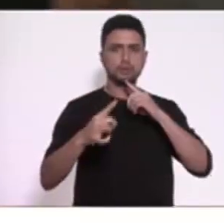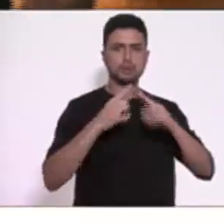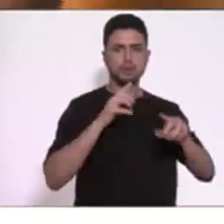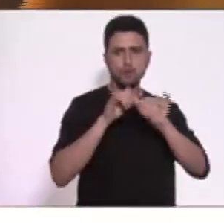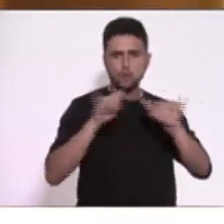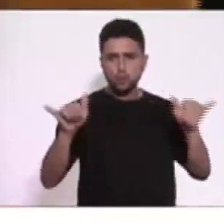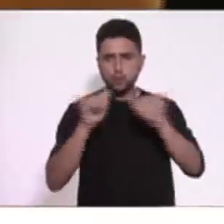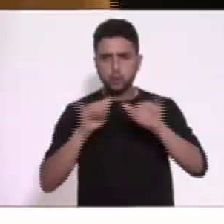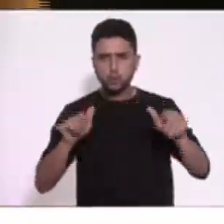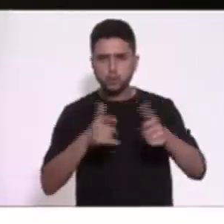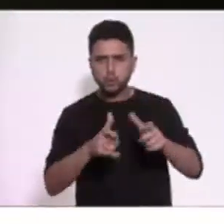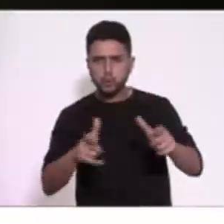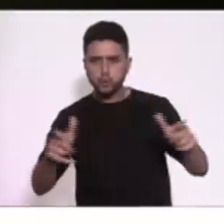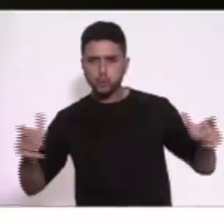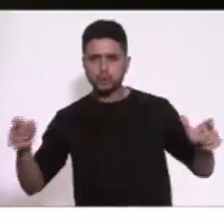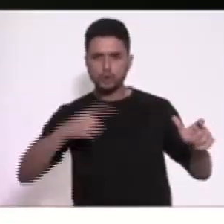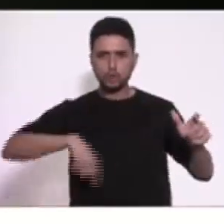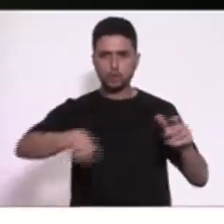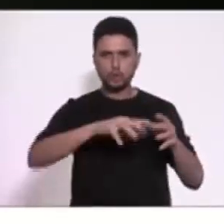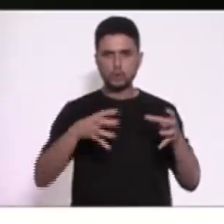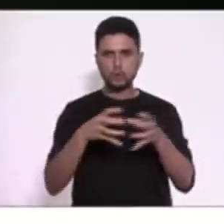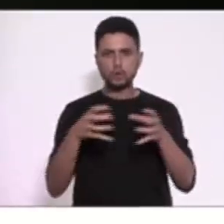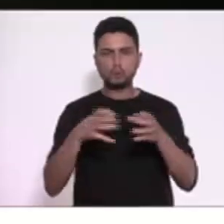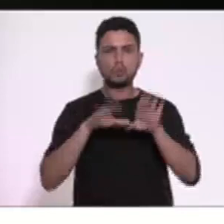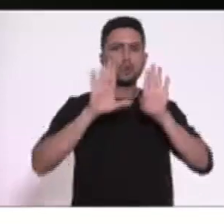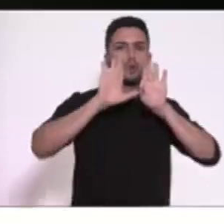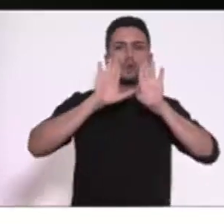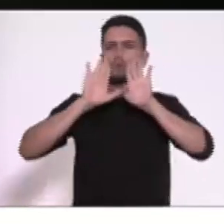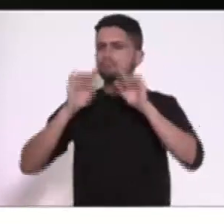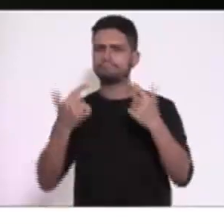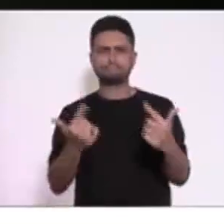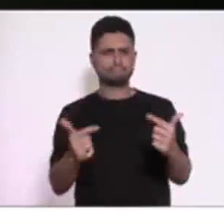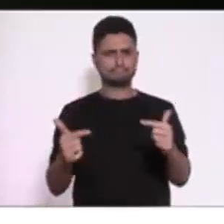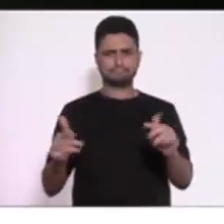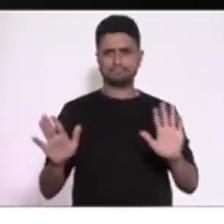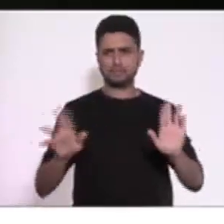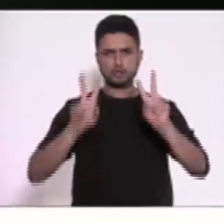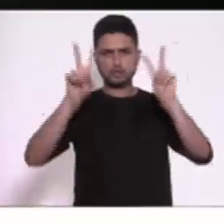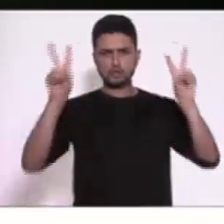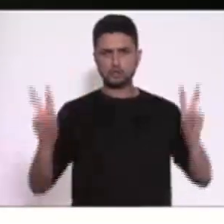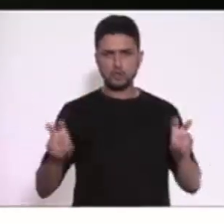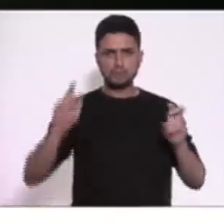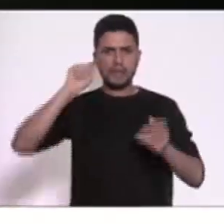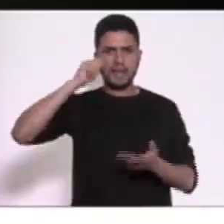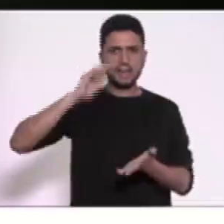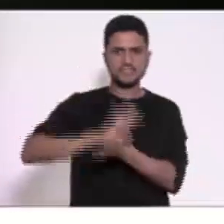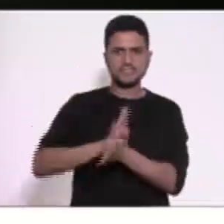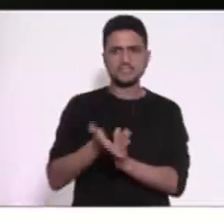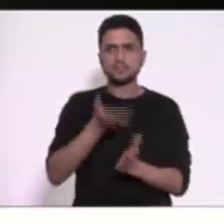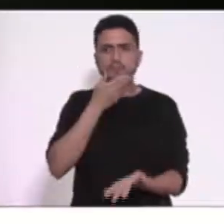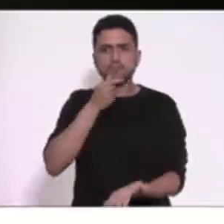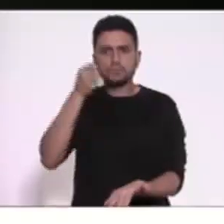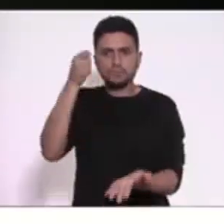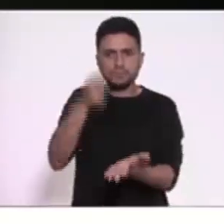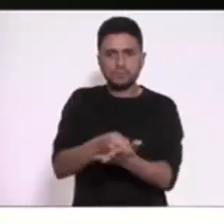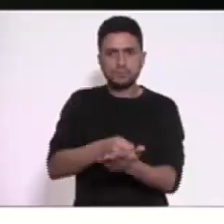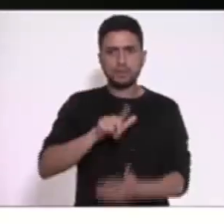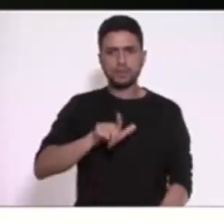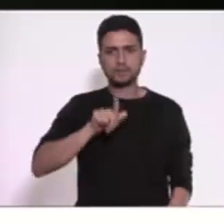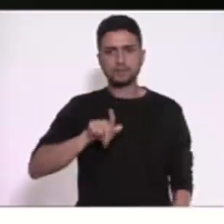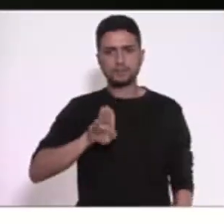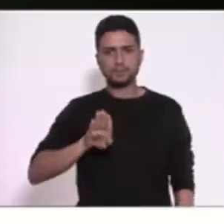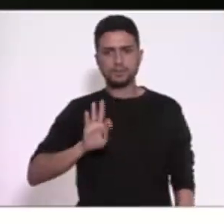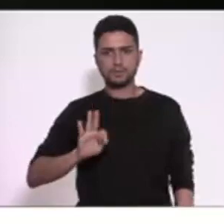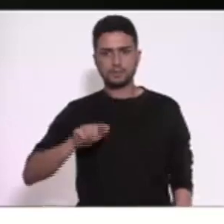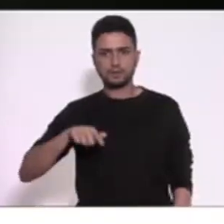maior, um público que não vai fazer eco com a questão relacionada ao racismo, ao machismo e à